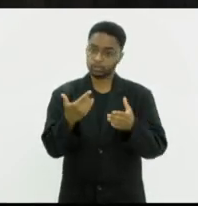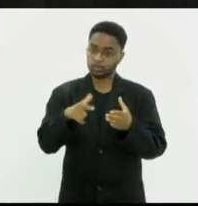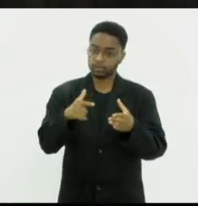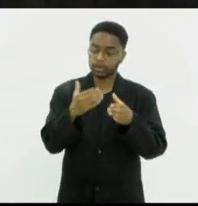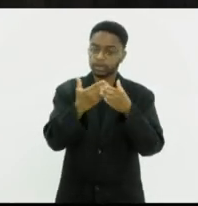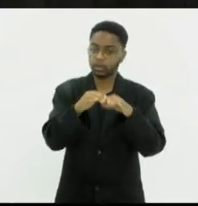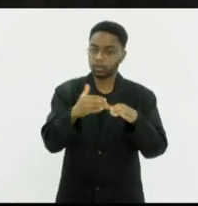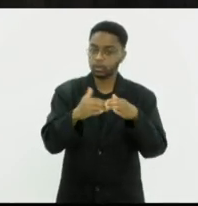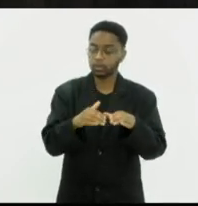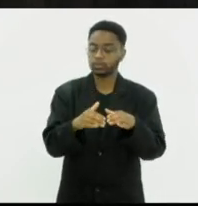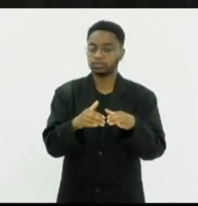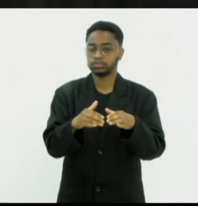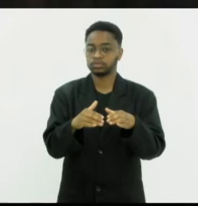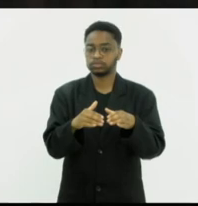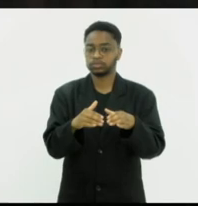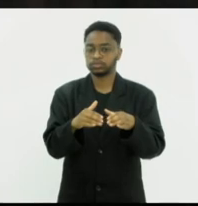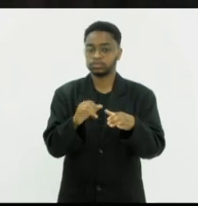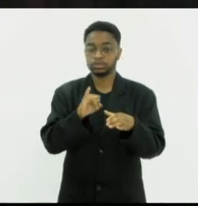concursado,